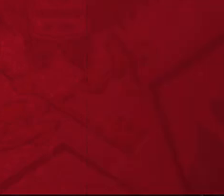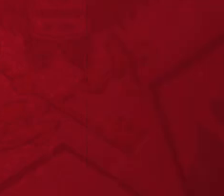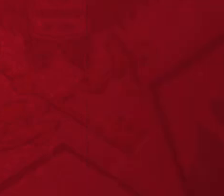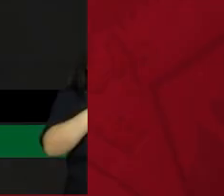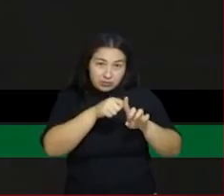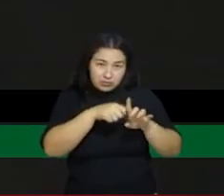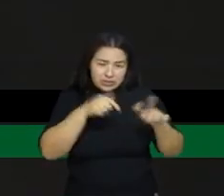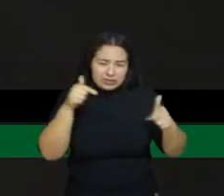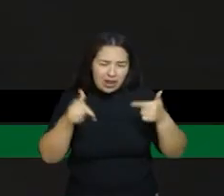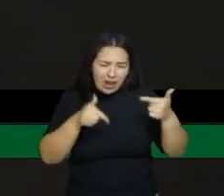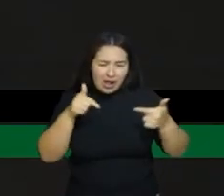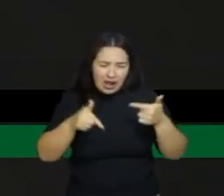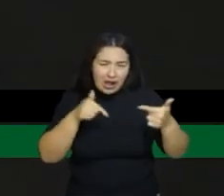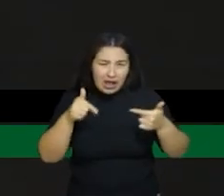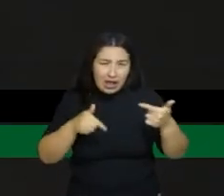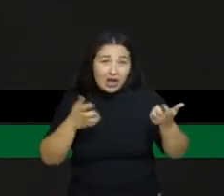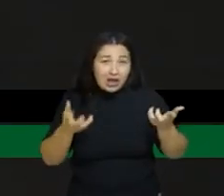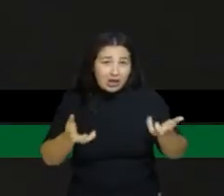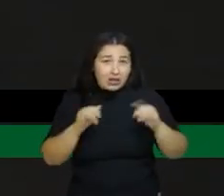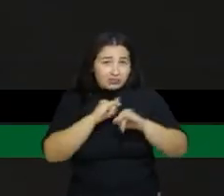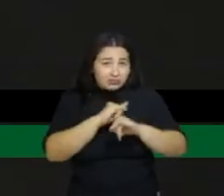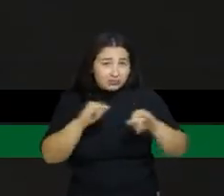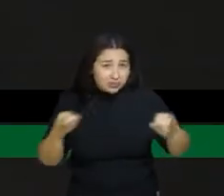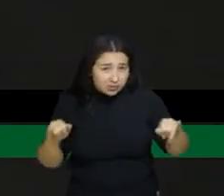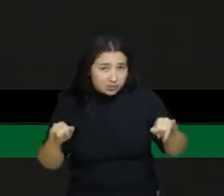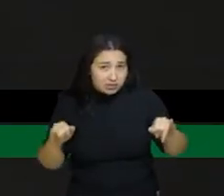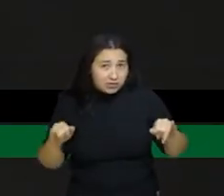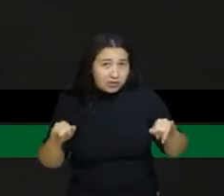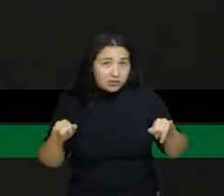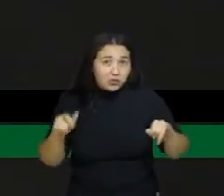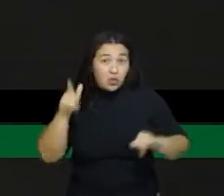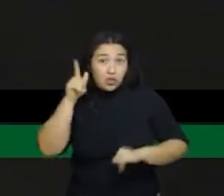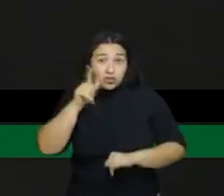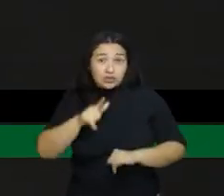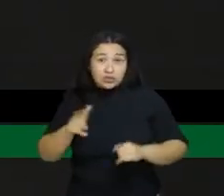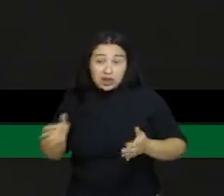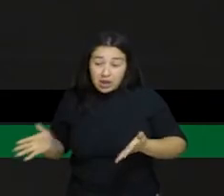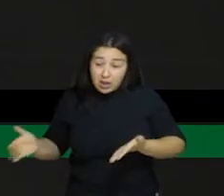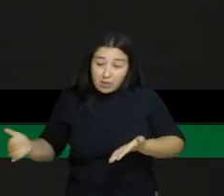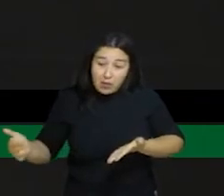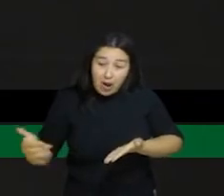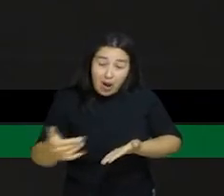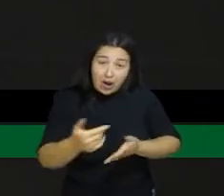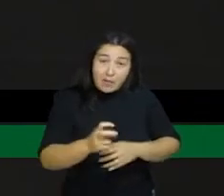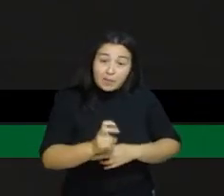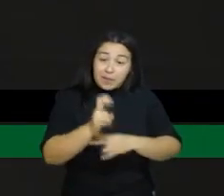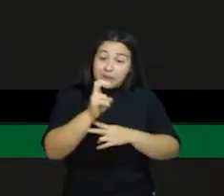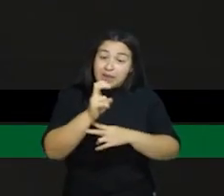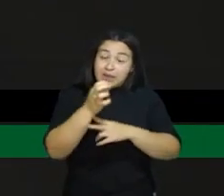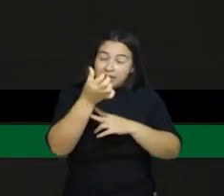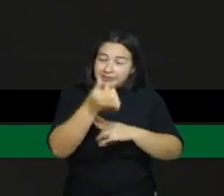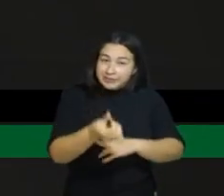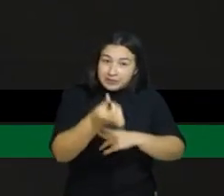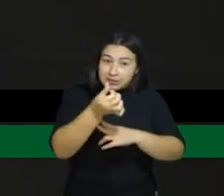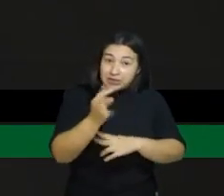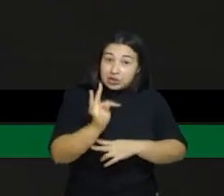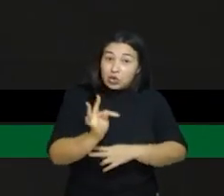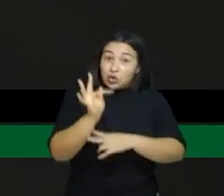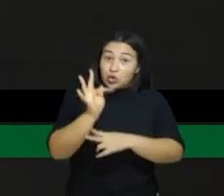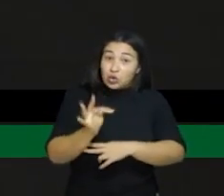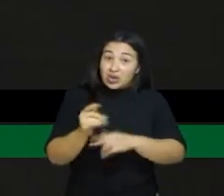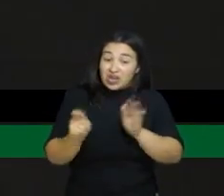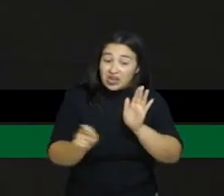Pública. Quero que vocês fiquem sabendo que foram apreendidas em 5 meses 6 toneladas de drogas no estado de